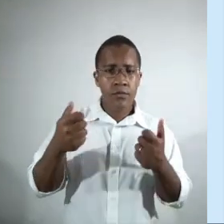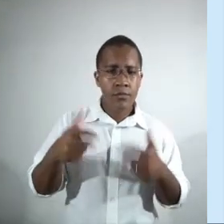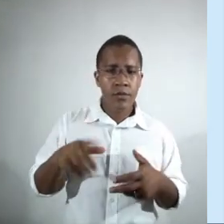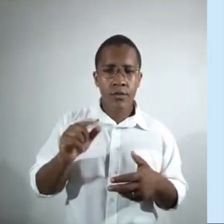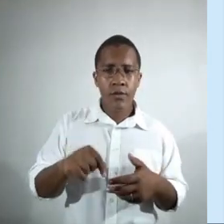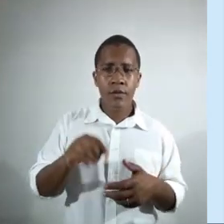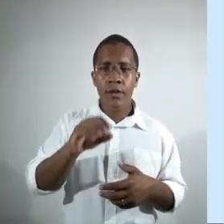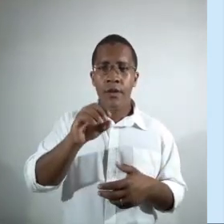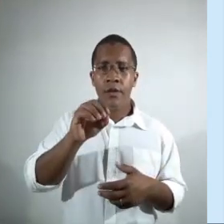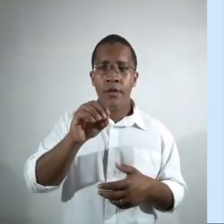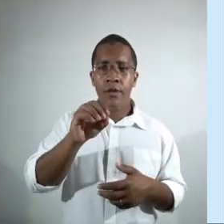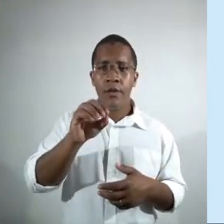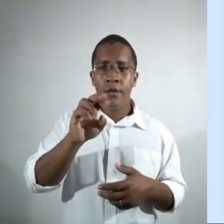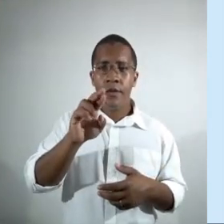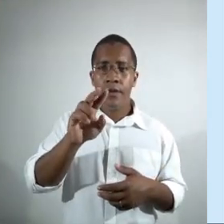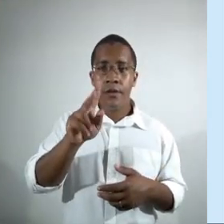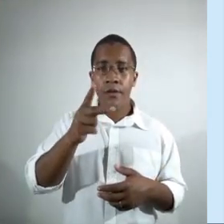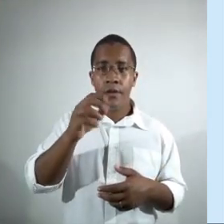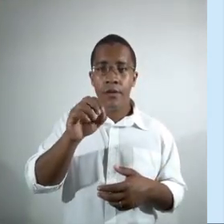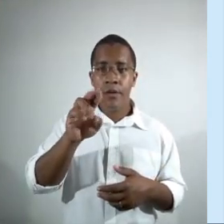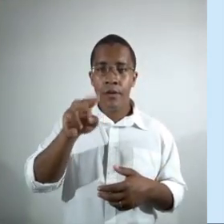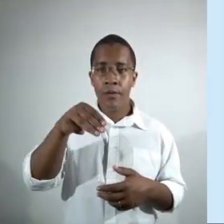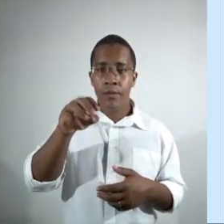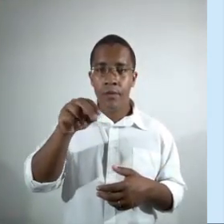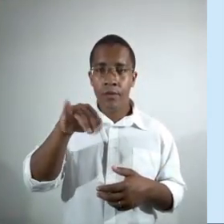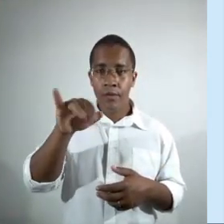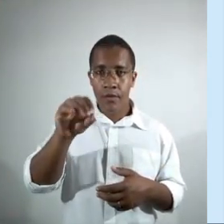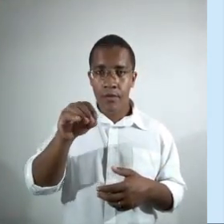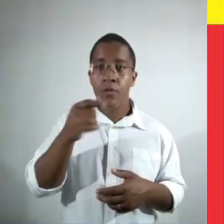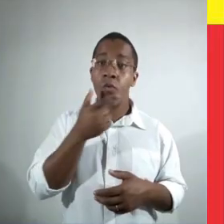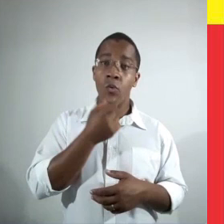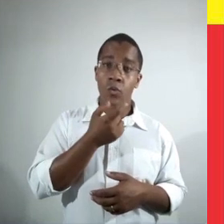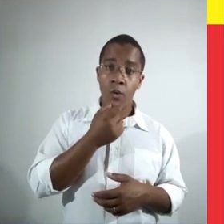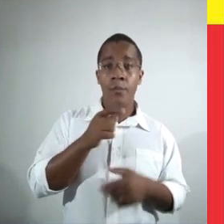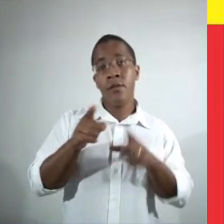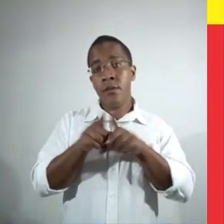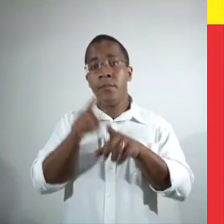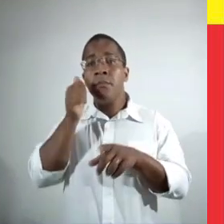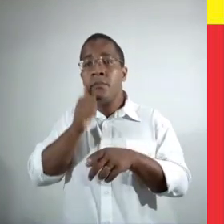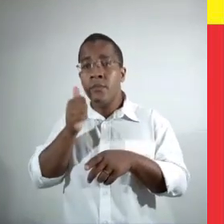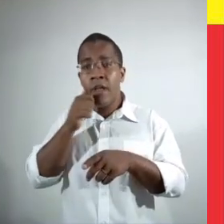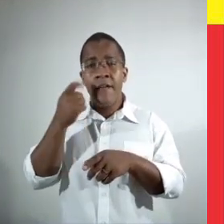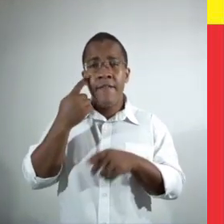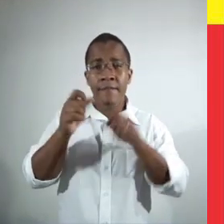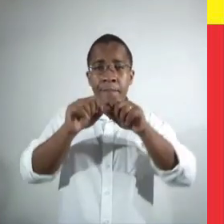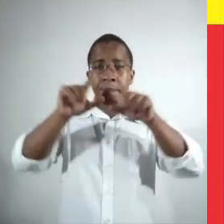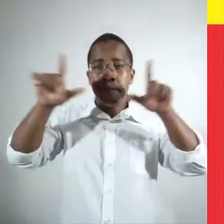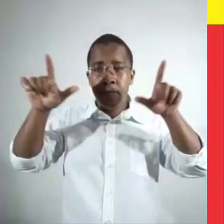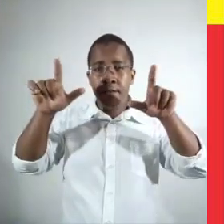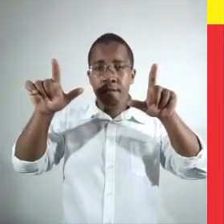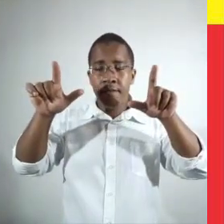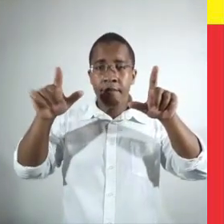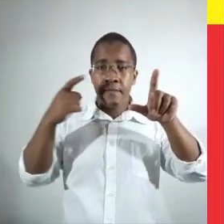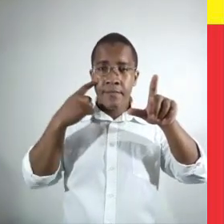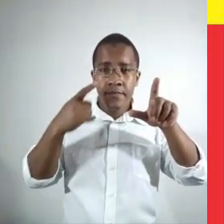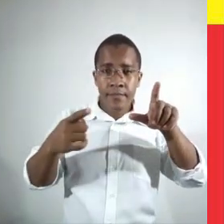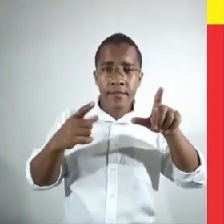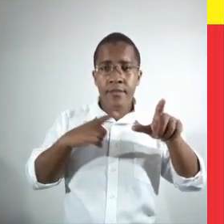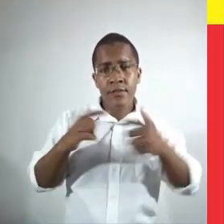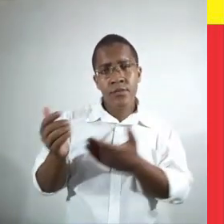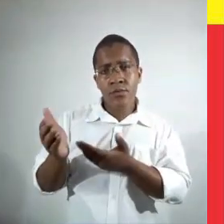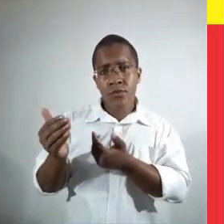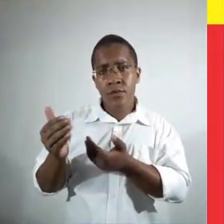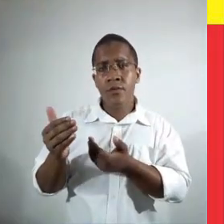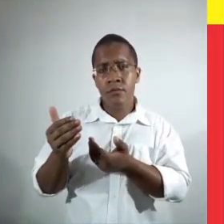hormônios masculinos e femininos. Como vocês podem ver aí na nossa tela, nós temos uma imagem que